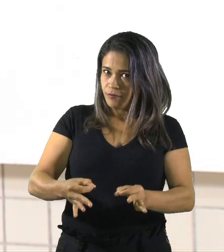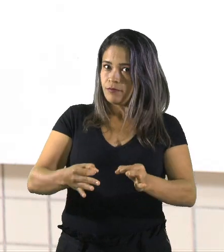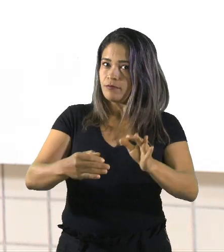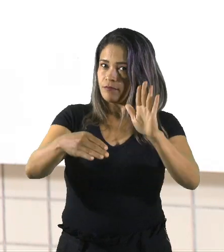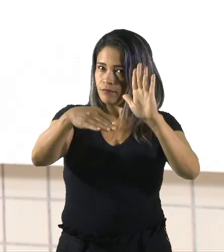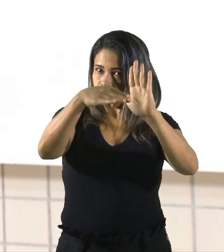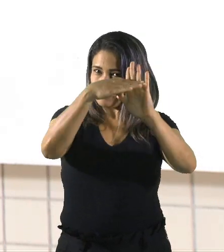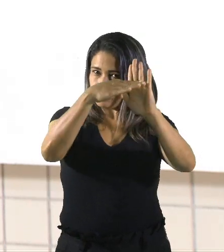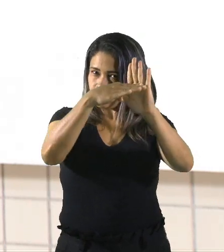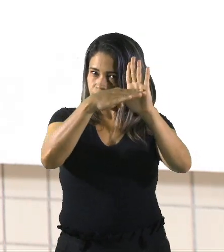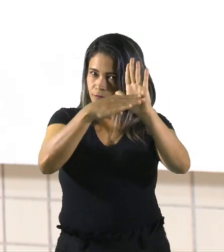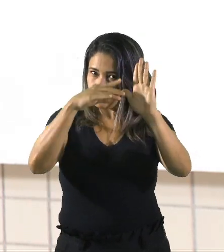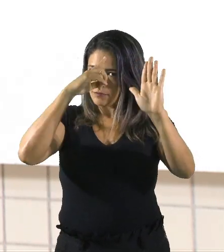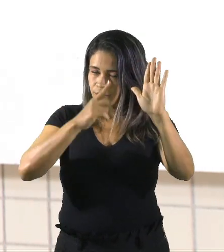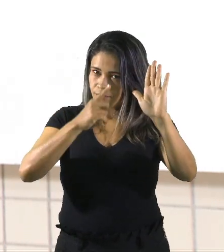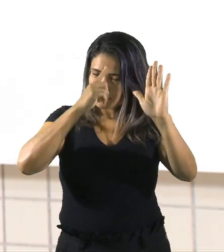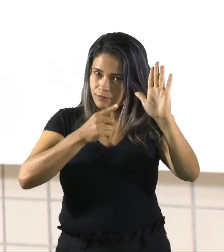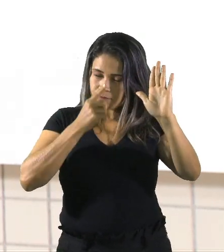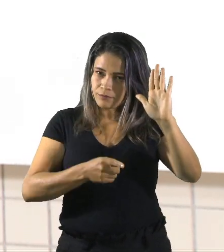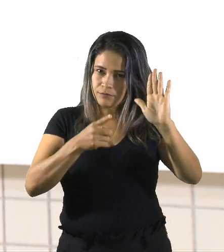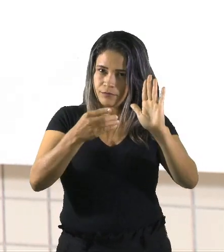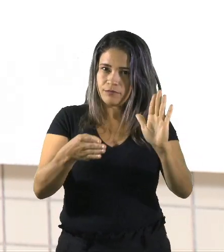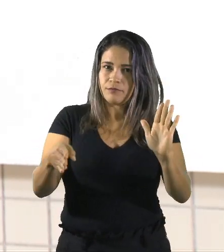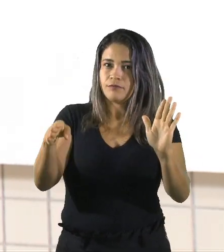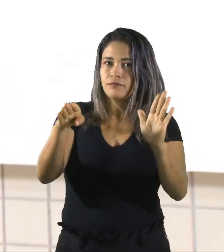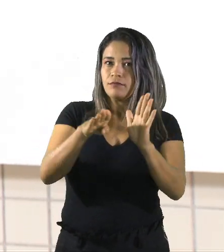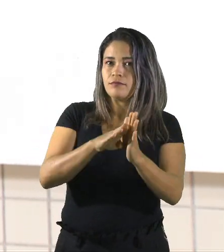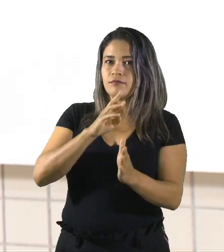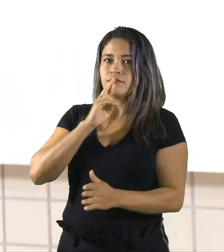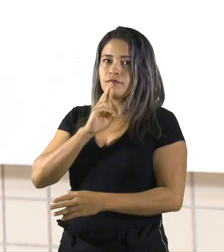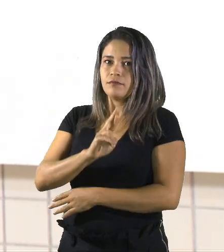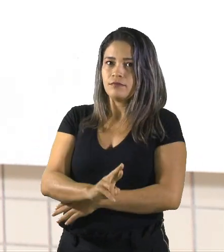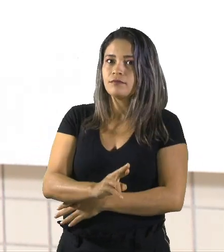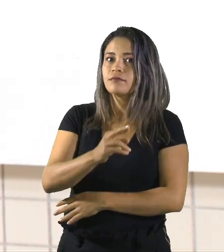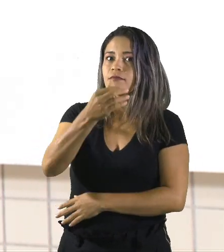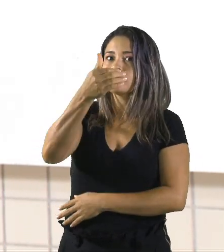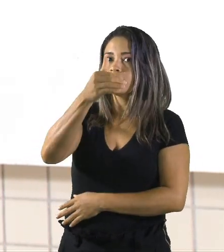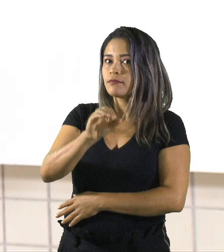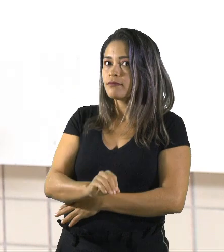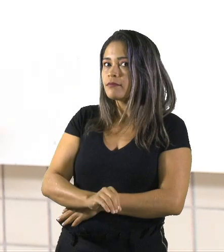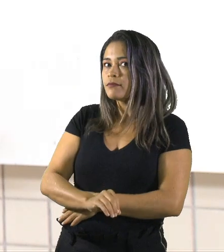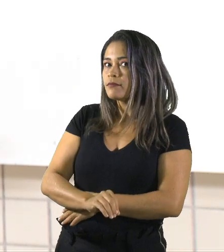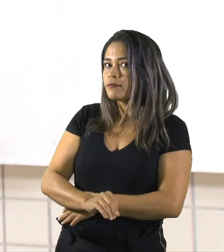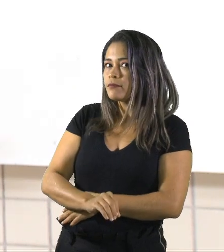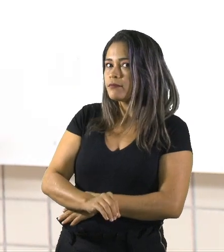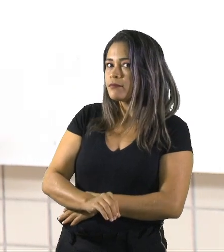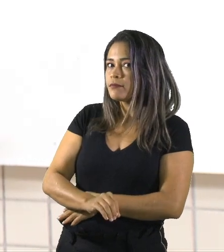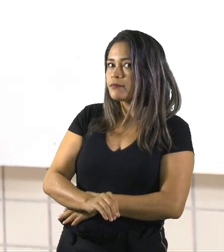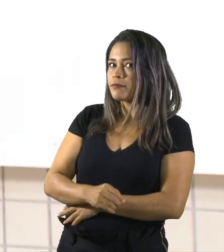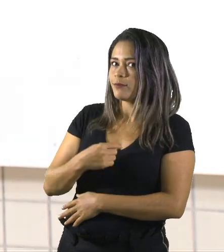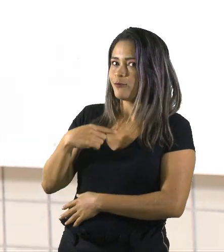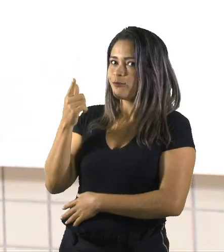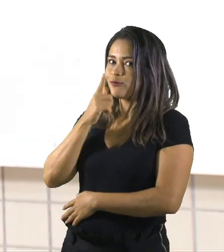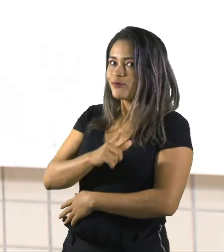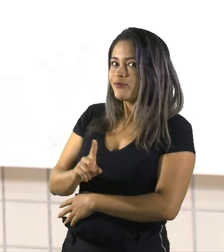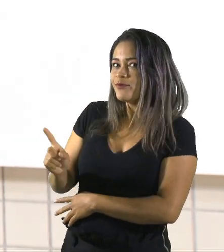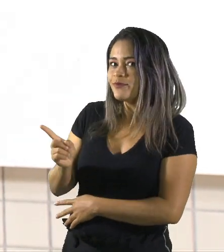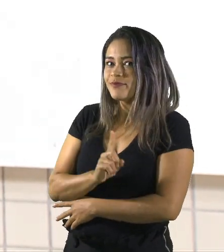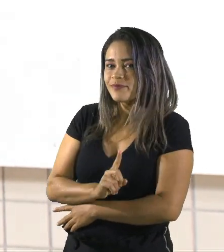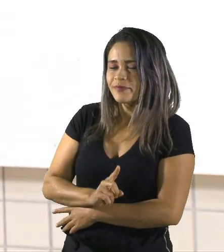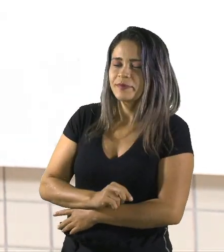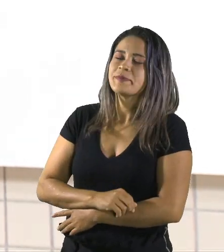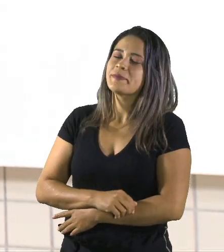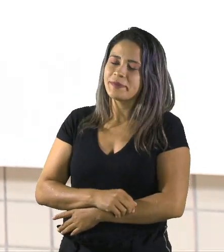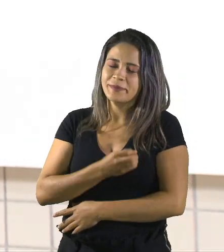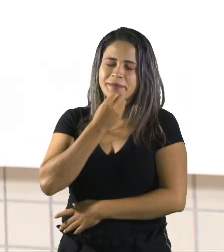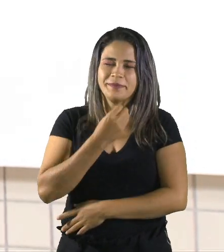mencionei aqui, você vai chegar no resultado 10. Acertei ou não acertei? Muito bem,